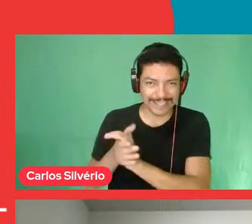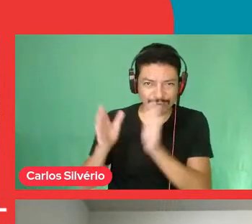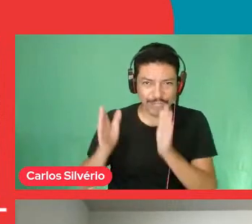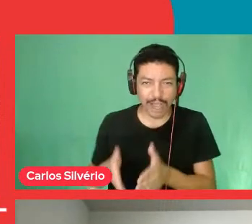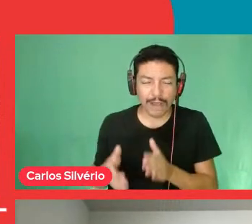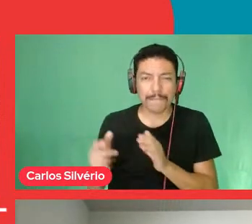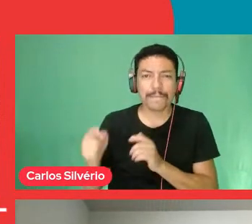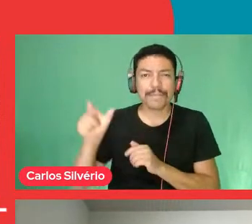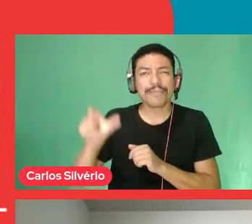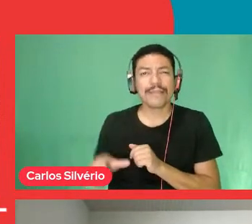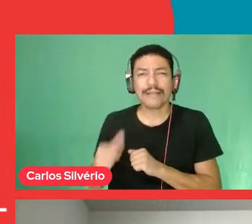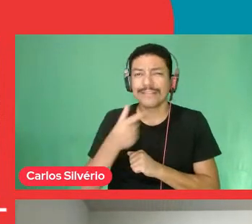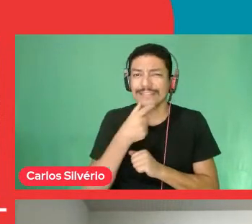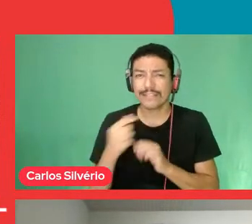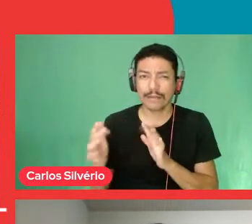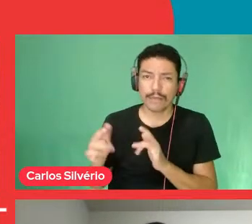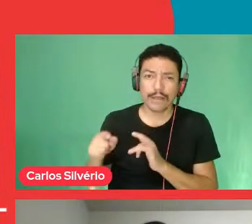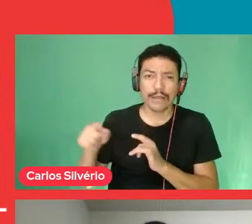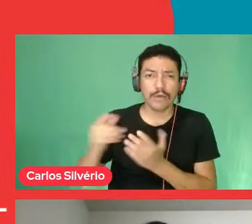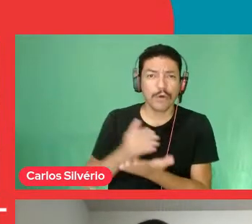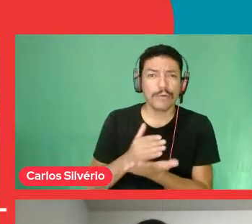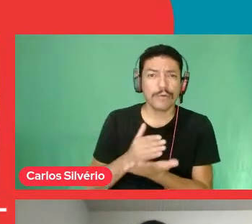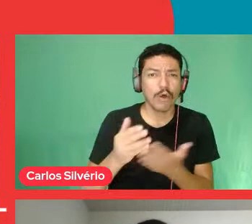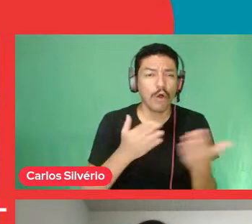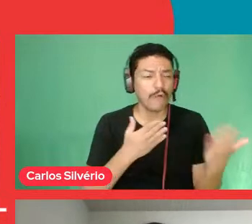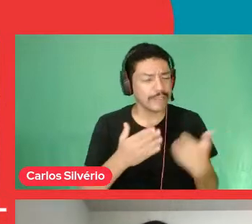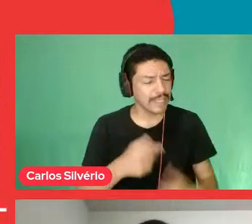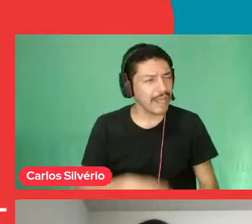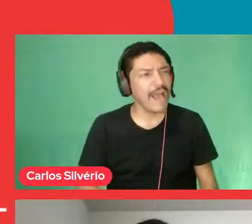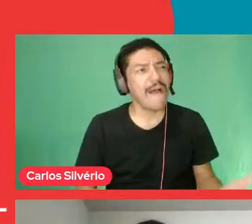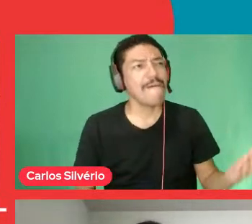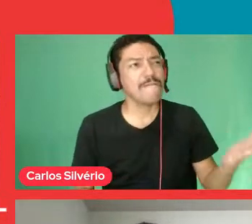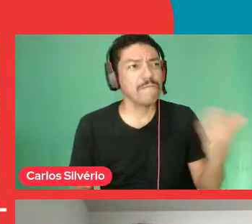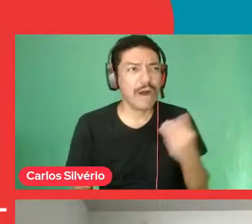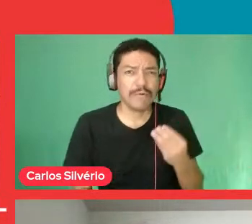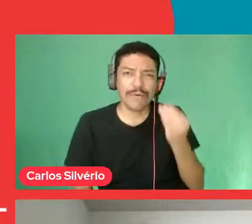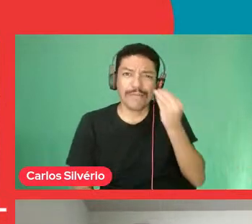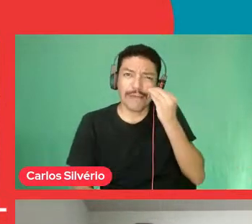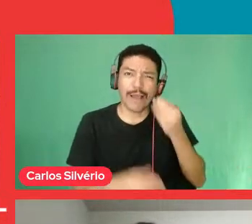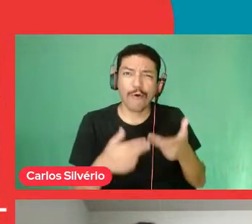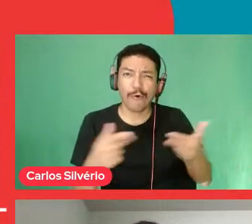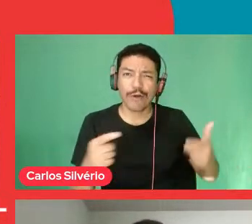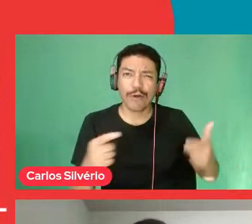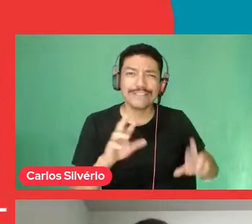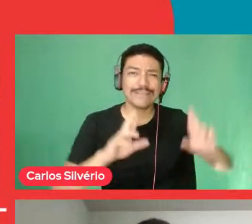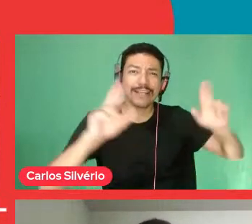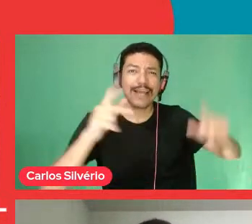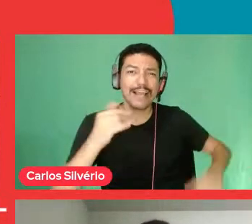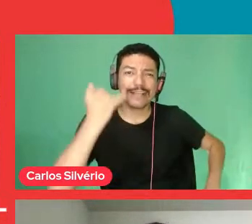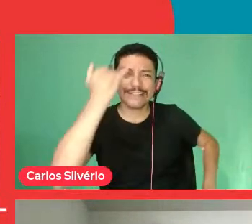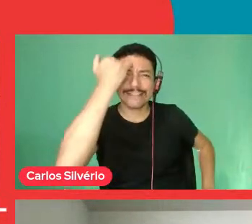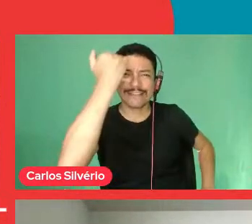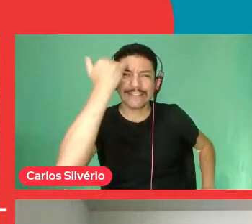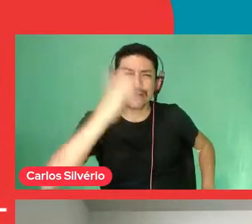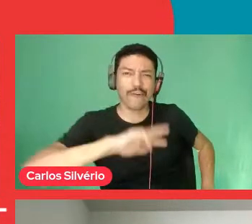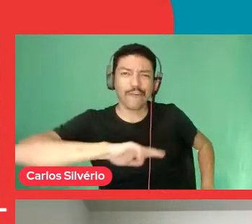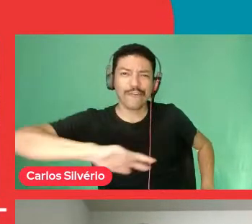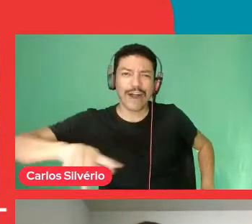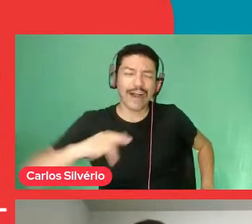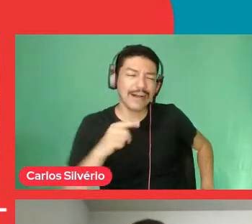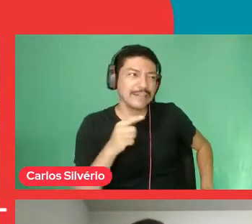ele começou a falar comigo assim, vamos fazer um hobby? Você tem um raciocínio lógico interessante,